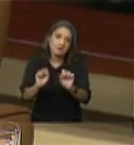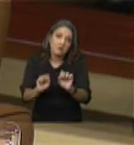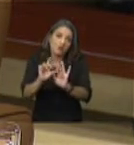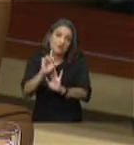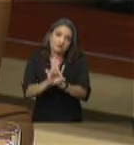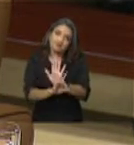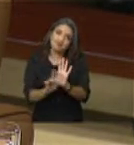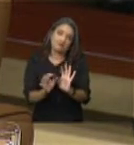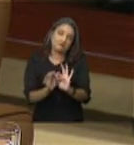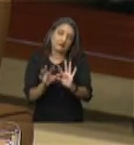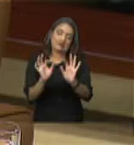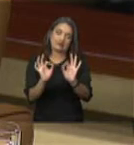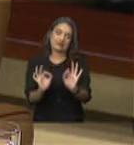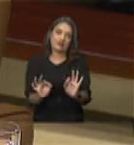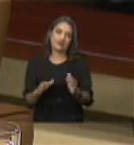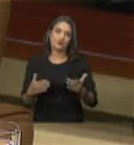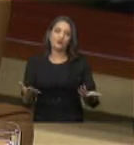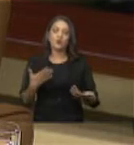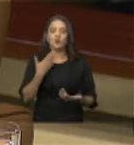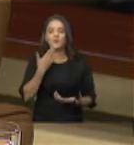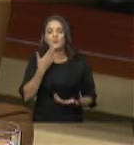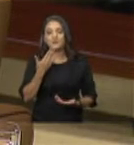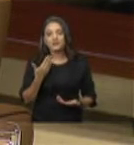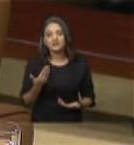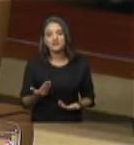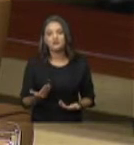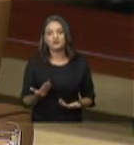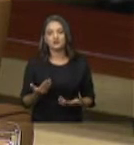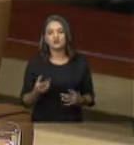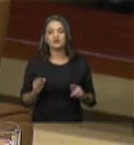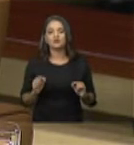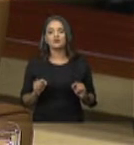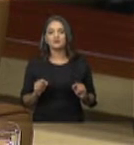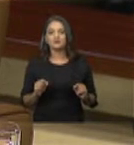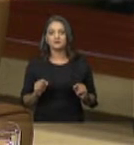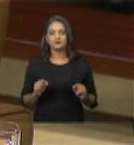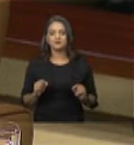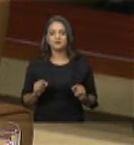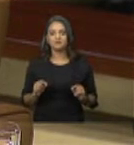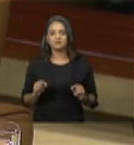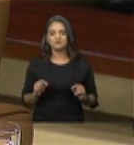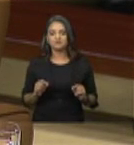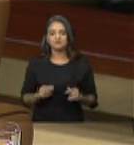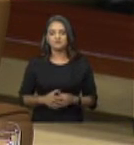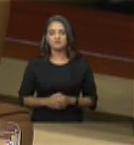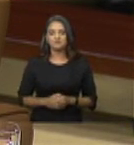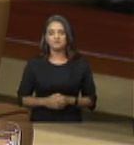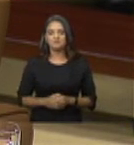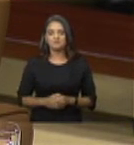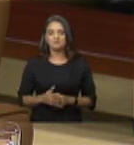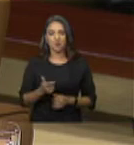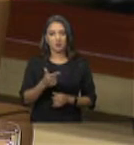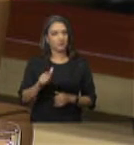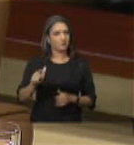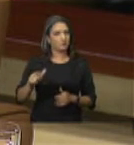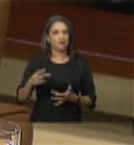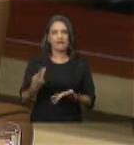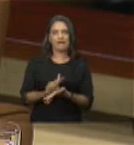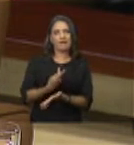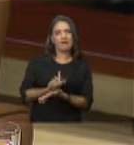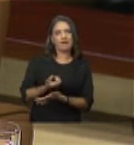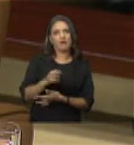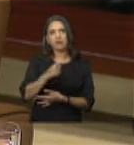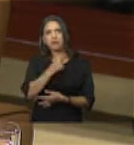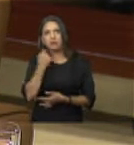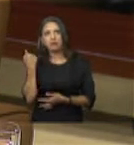de que desse ponto de vista não apresenta caducidade ou